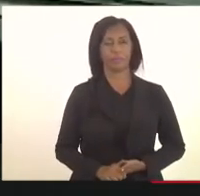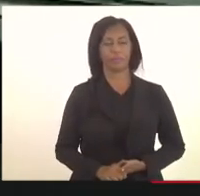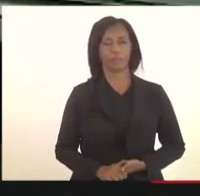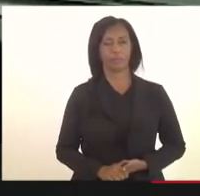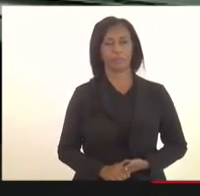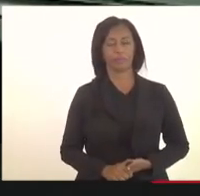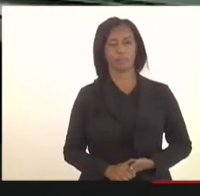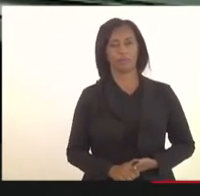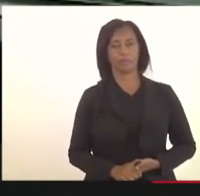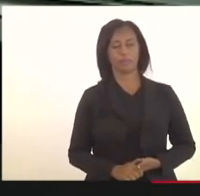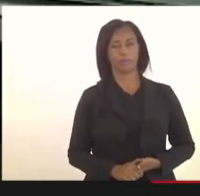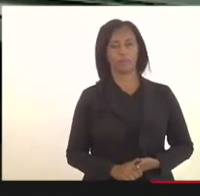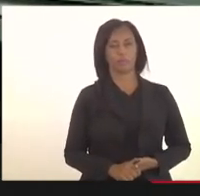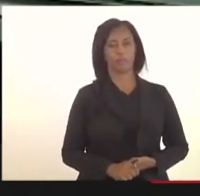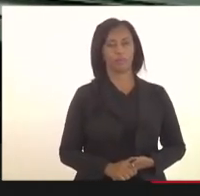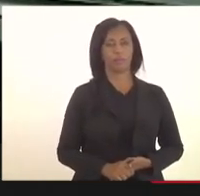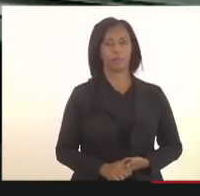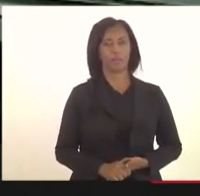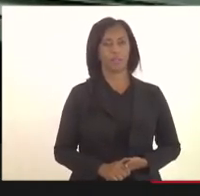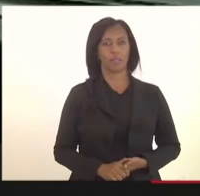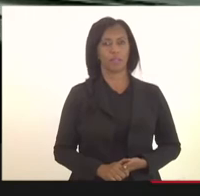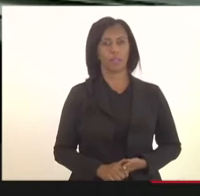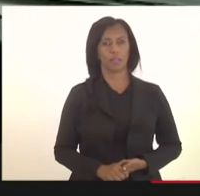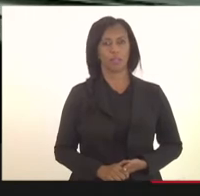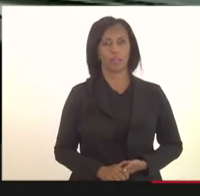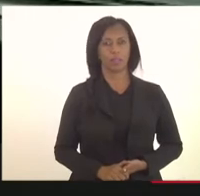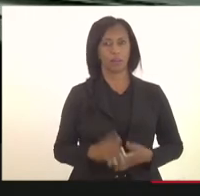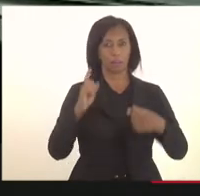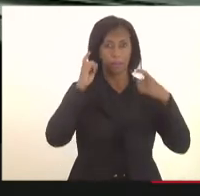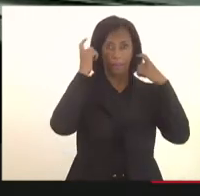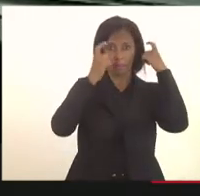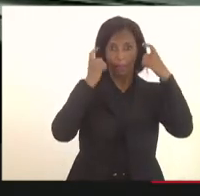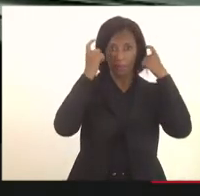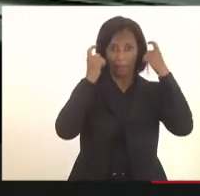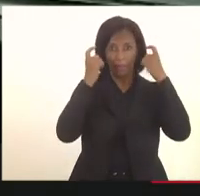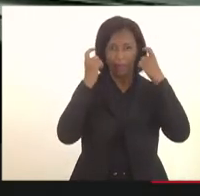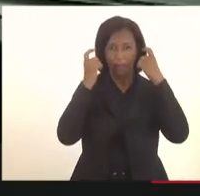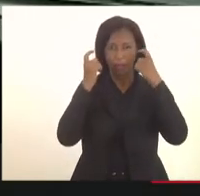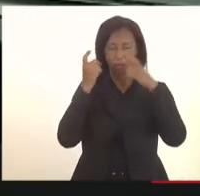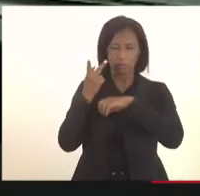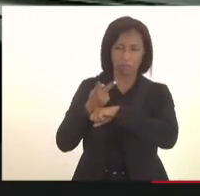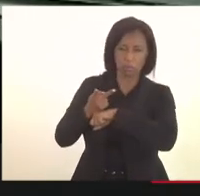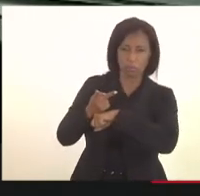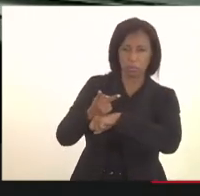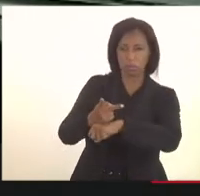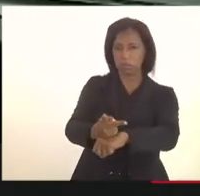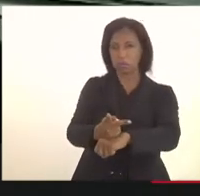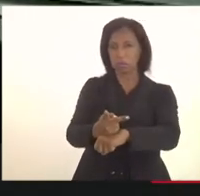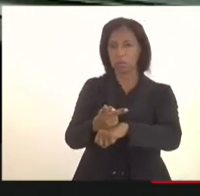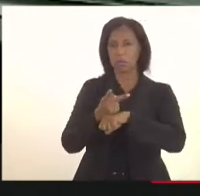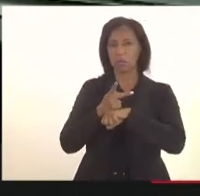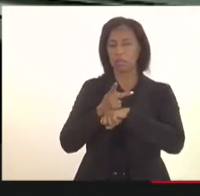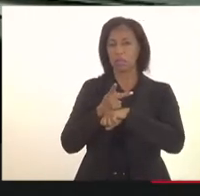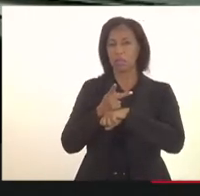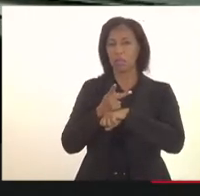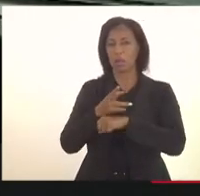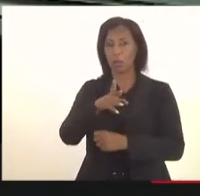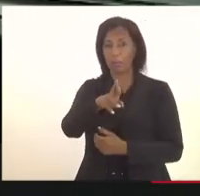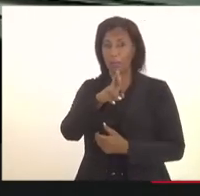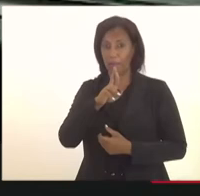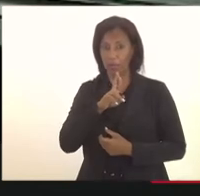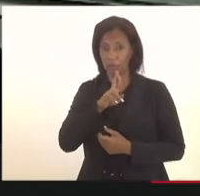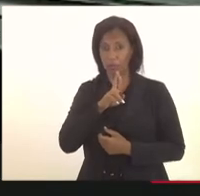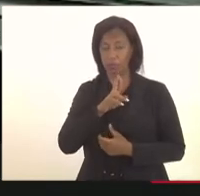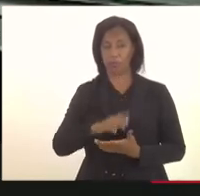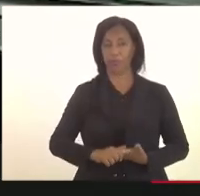ambiência de se buscar soluções mediadoras. E o litígio